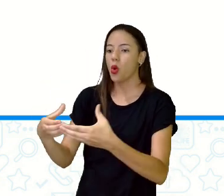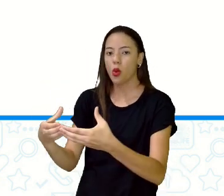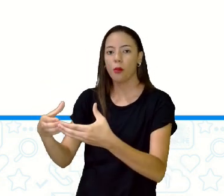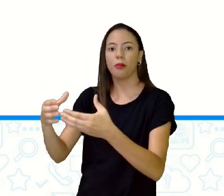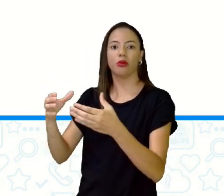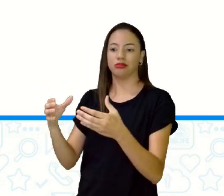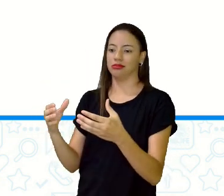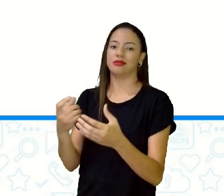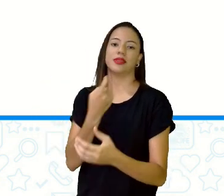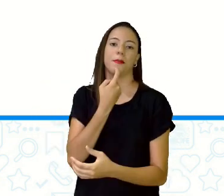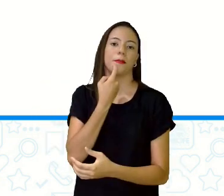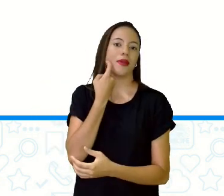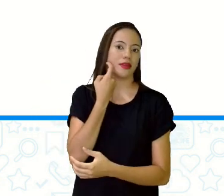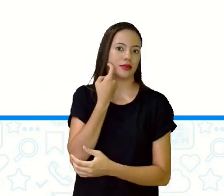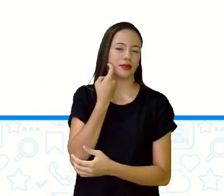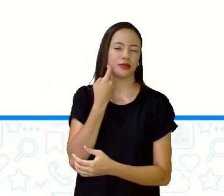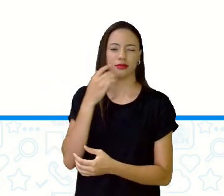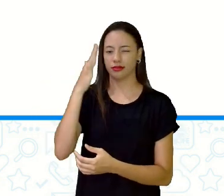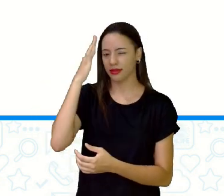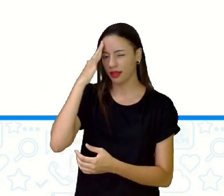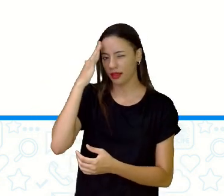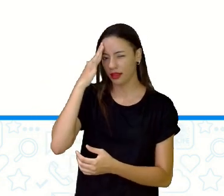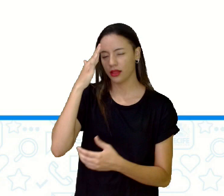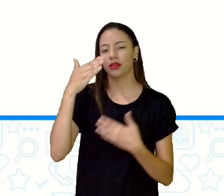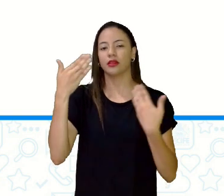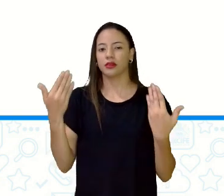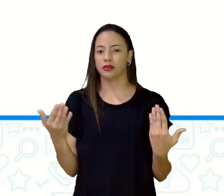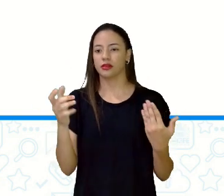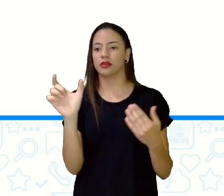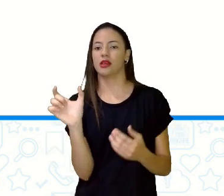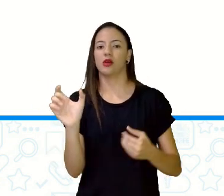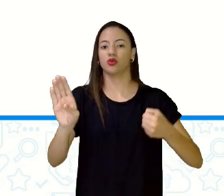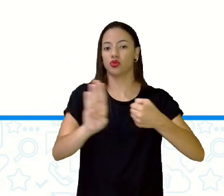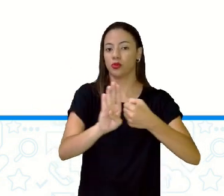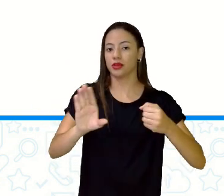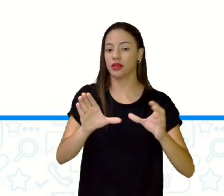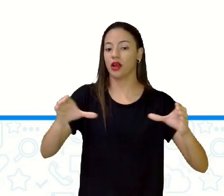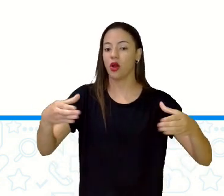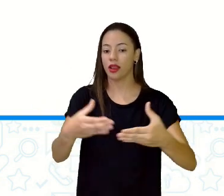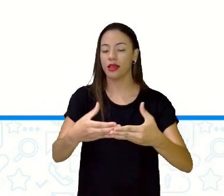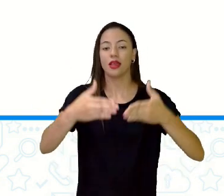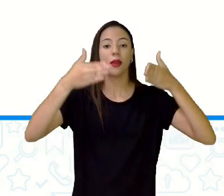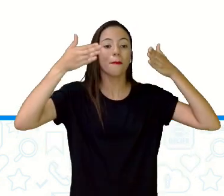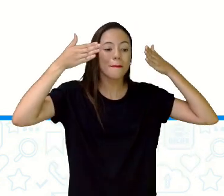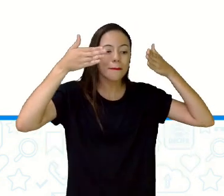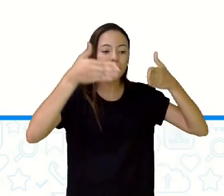de peixes. Entenderam? Então, esse substantivo coletivo é